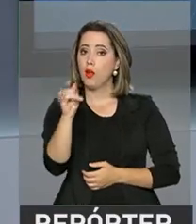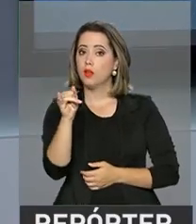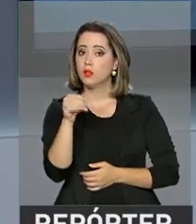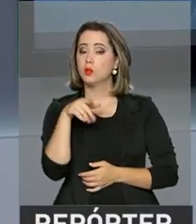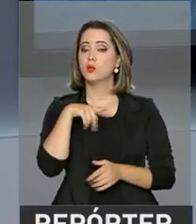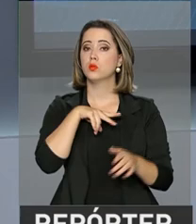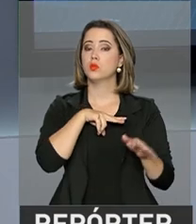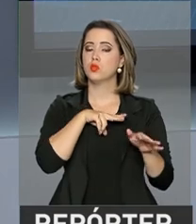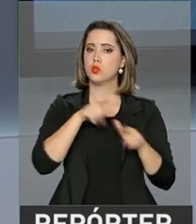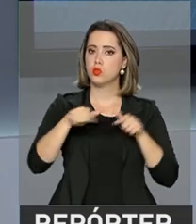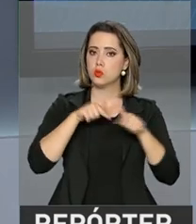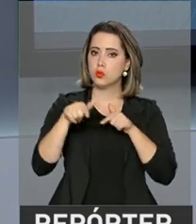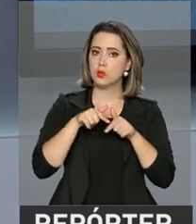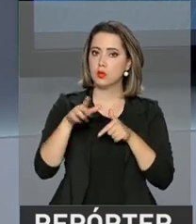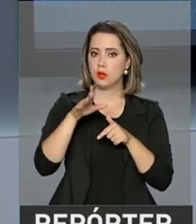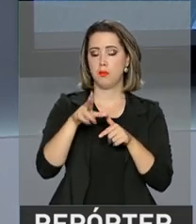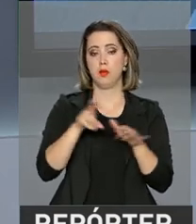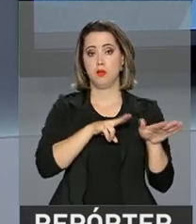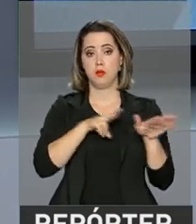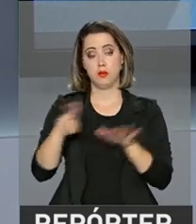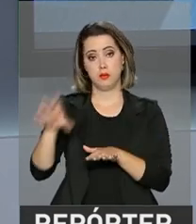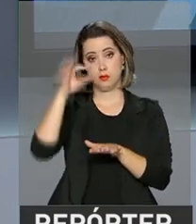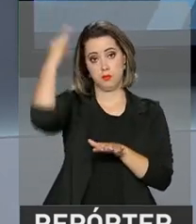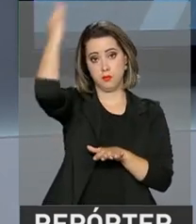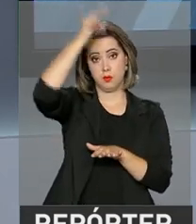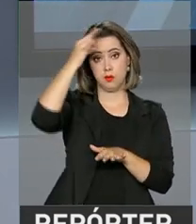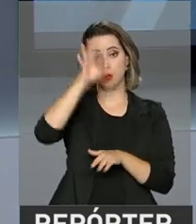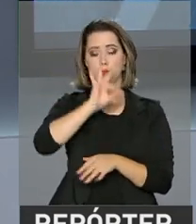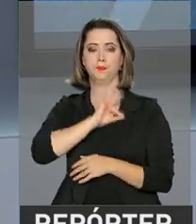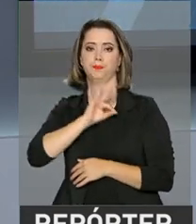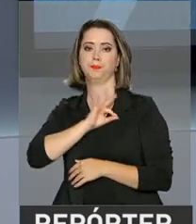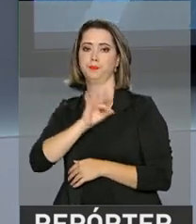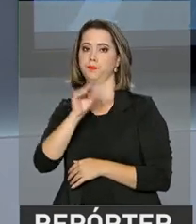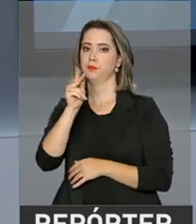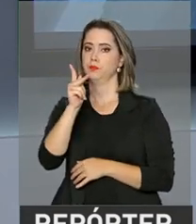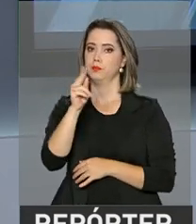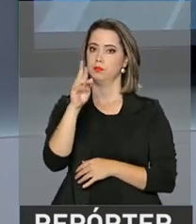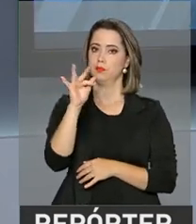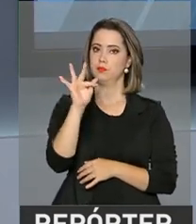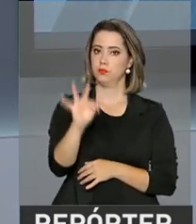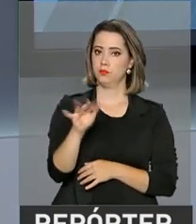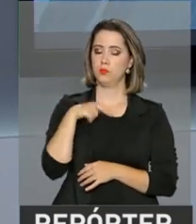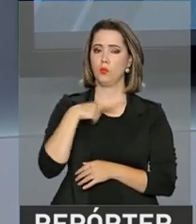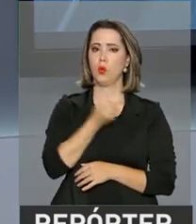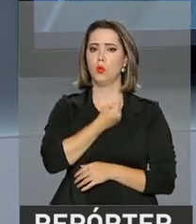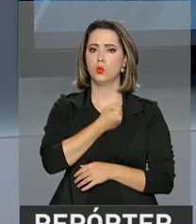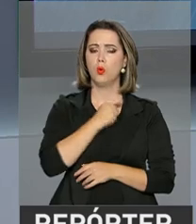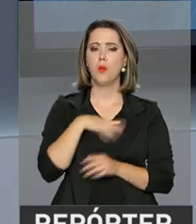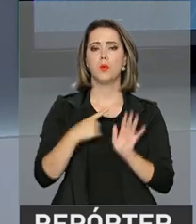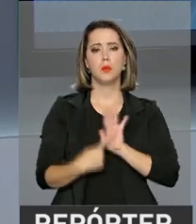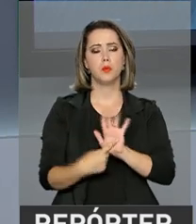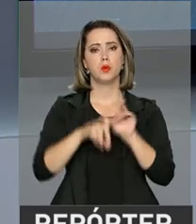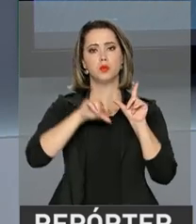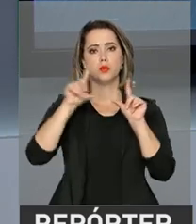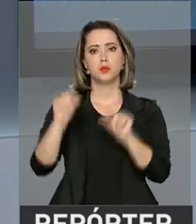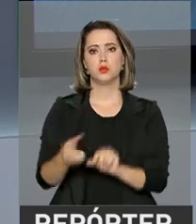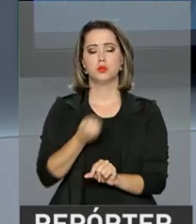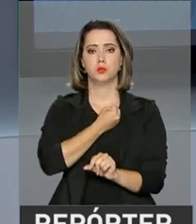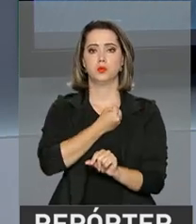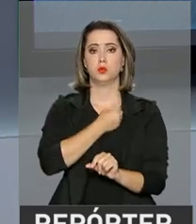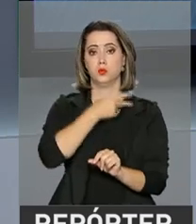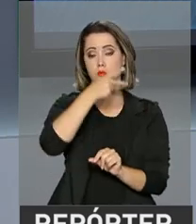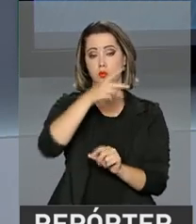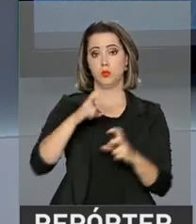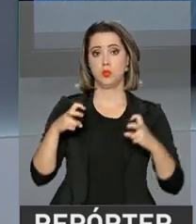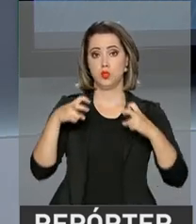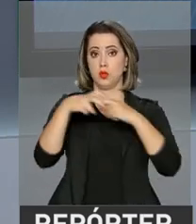Operação Semana Santa da Polícia Rodoviária Federal. Os dados são preliminares e mostram redução no número de acidentes,